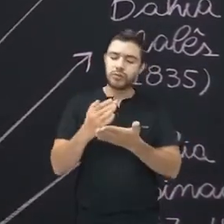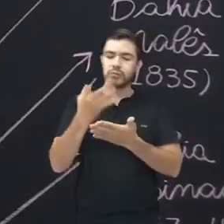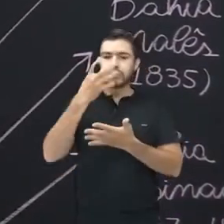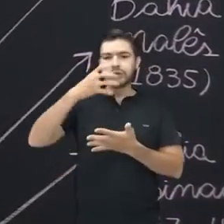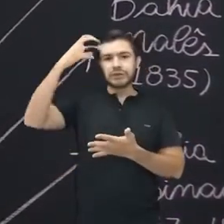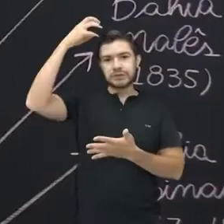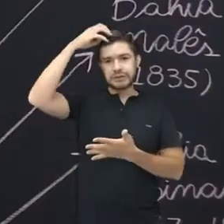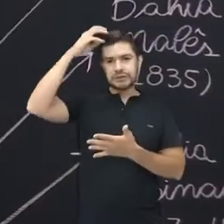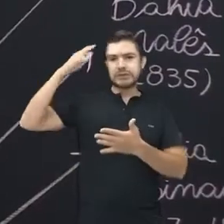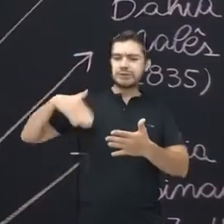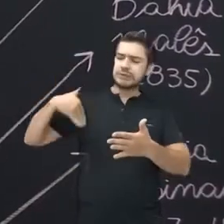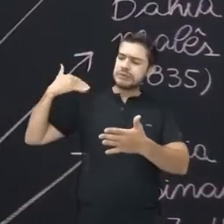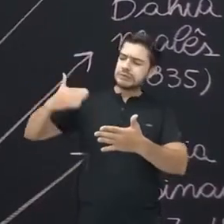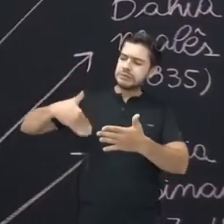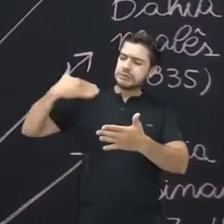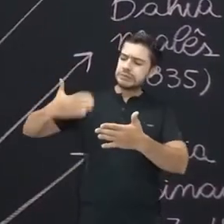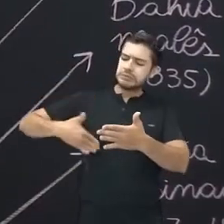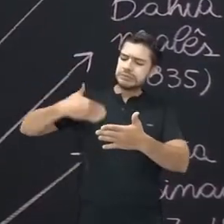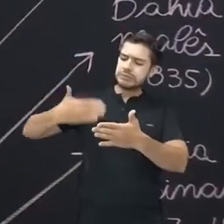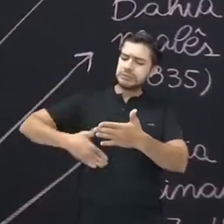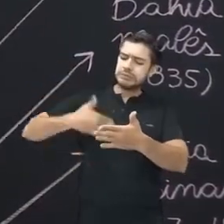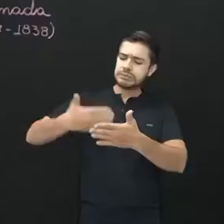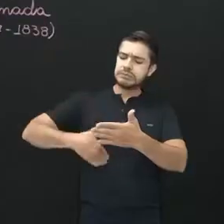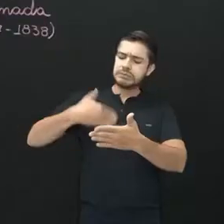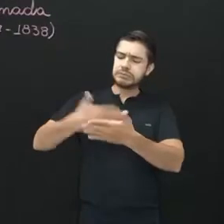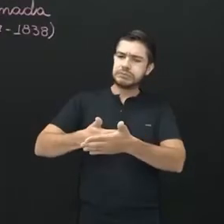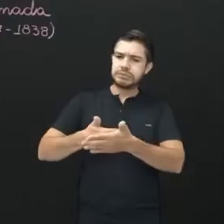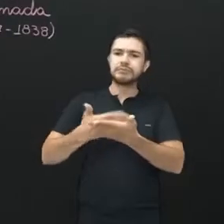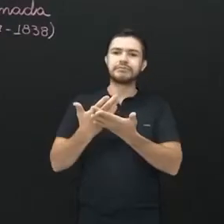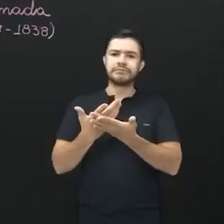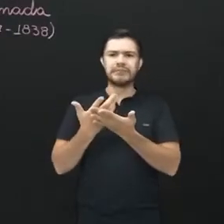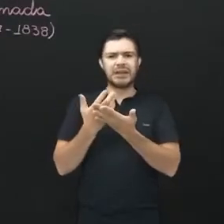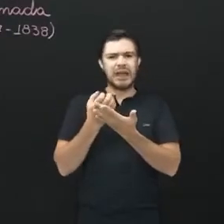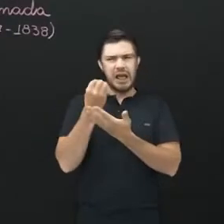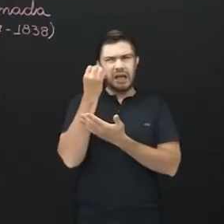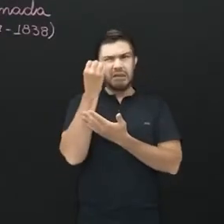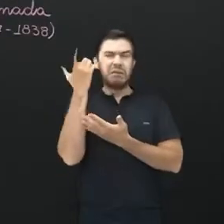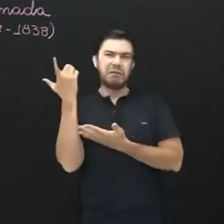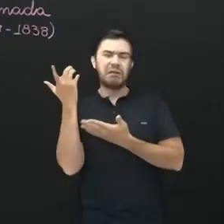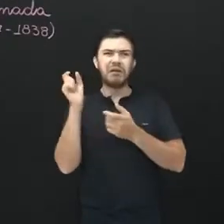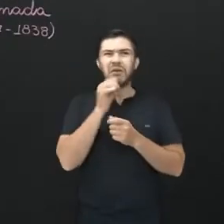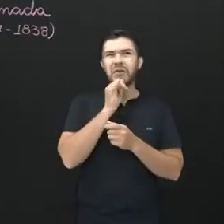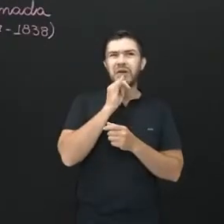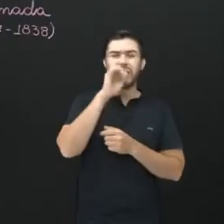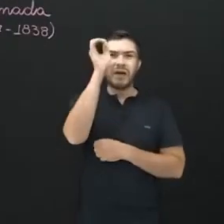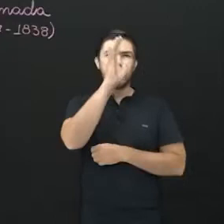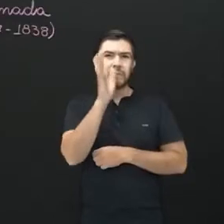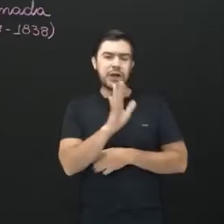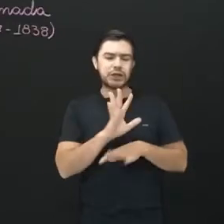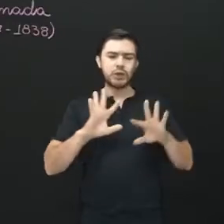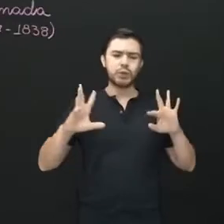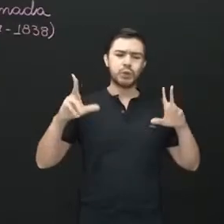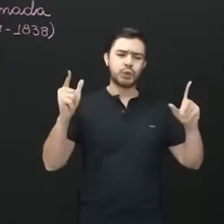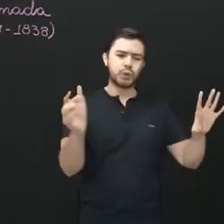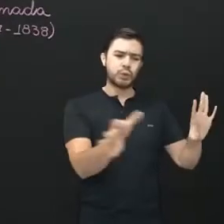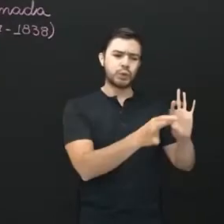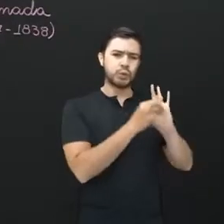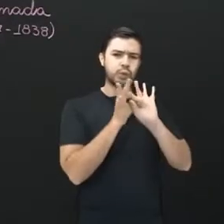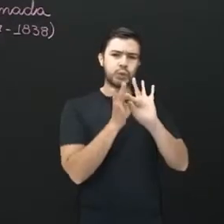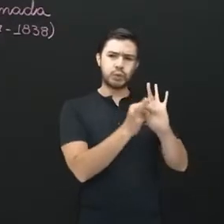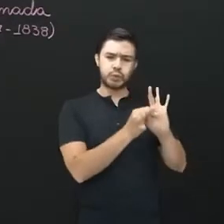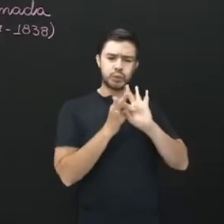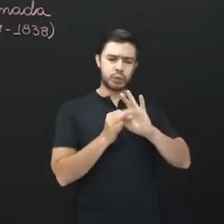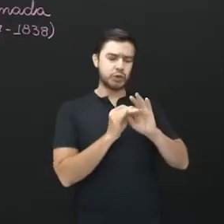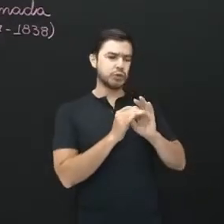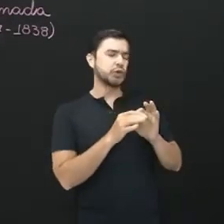por muitas incertezas e muitos impasses. Não era lógico, por exemplo, que o Brasil ia ficar todo unido em torno da figura de Dom